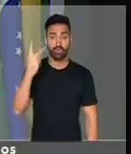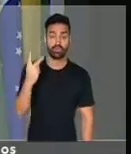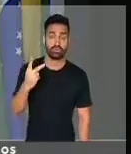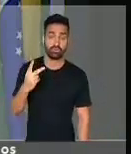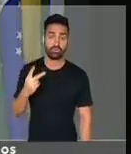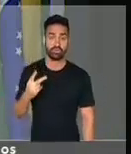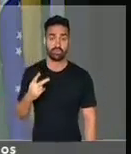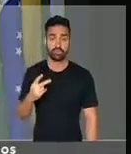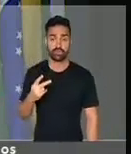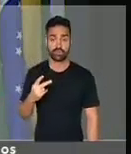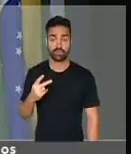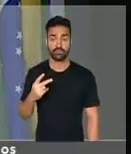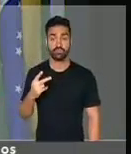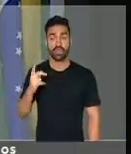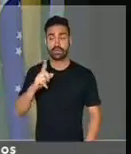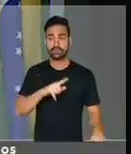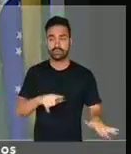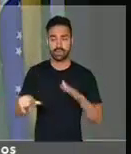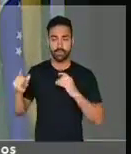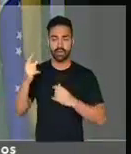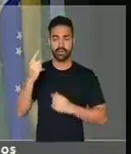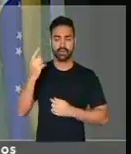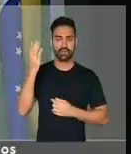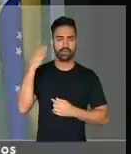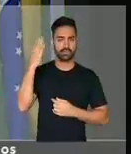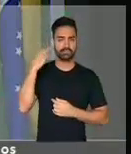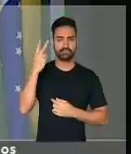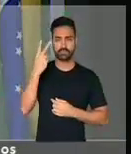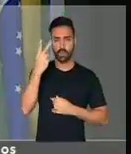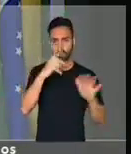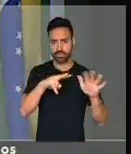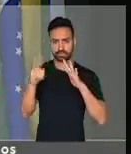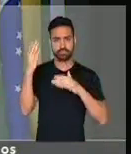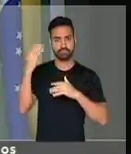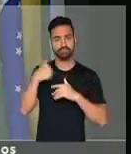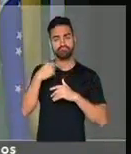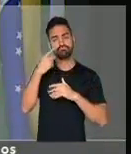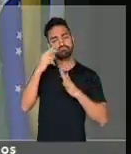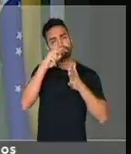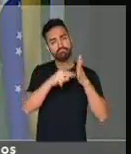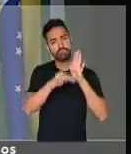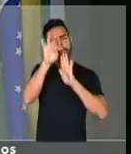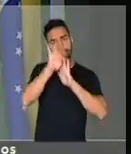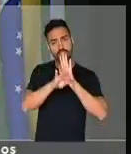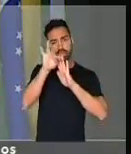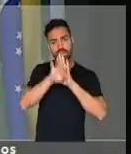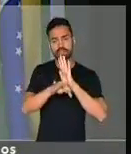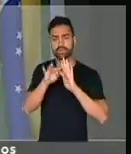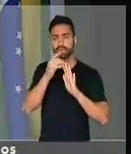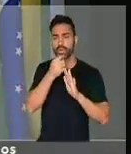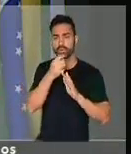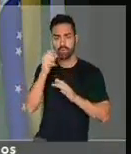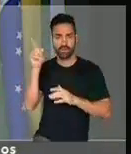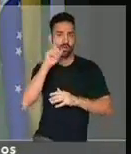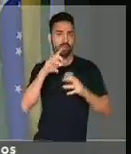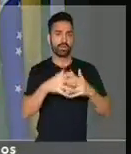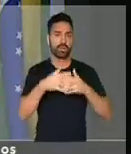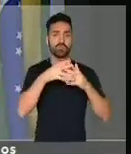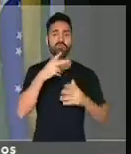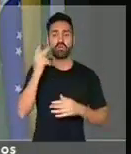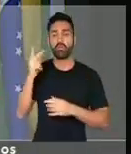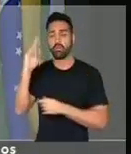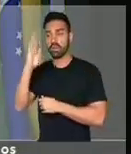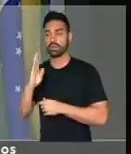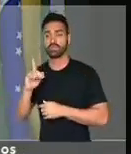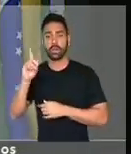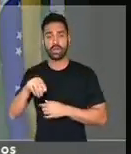dobro. Essa semana retrasada eu vi um texto de um dito cientista americano de que o Brasil é